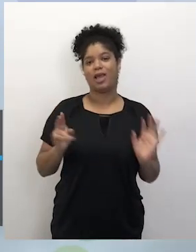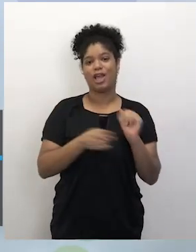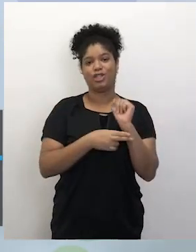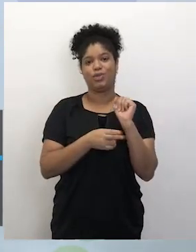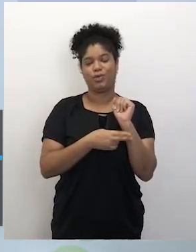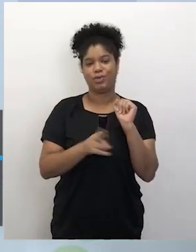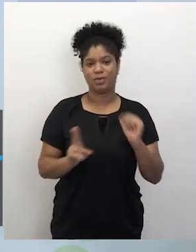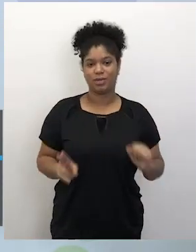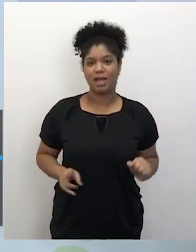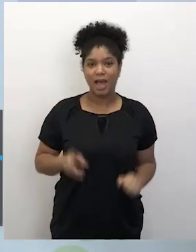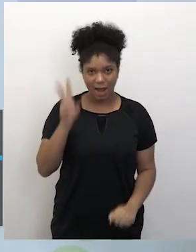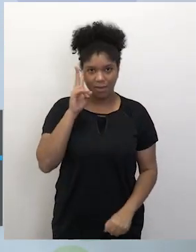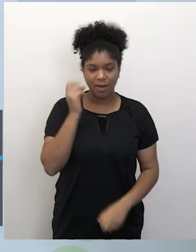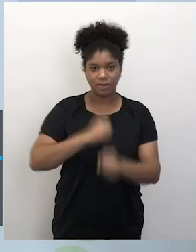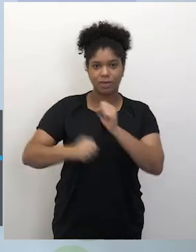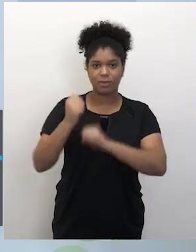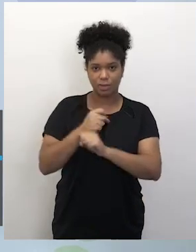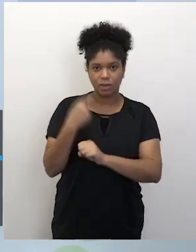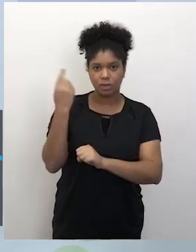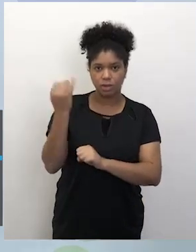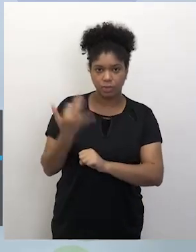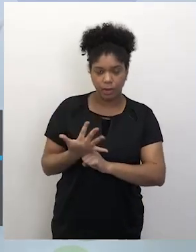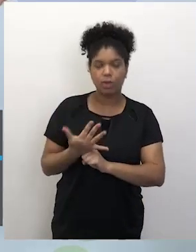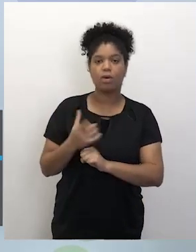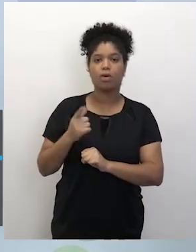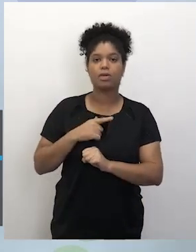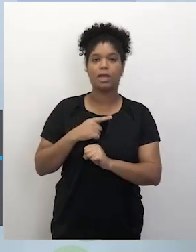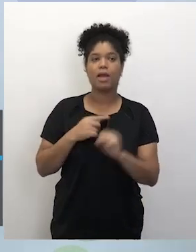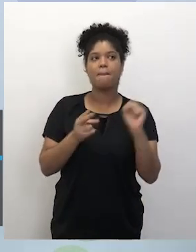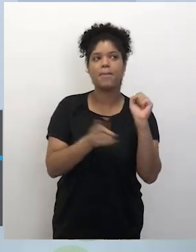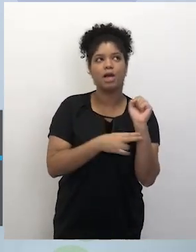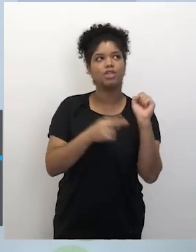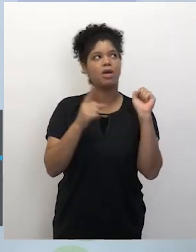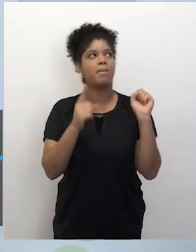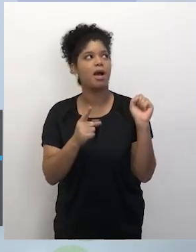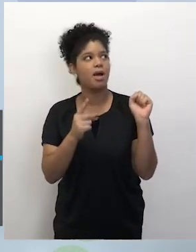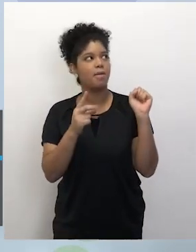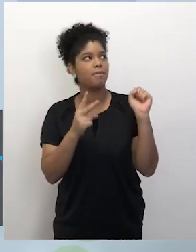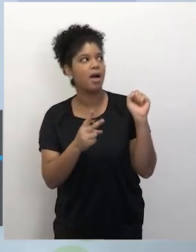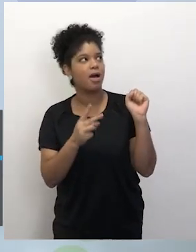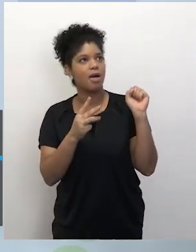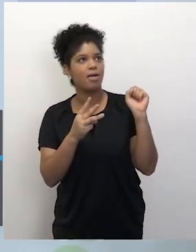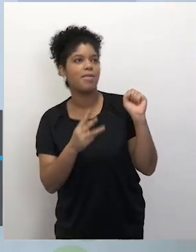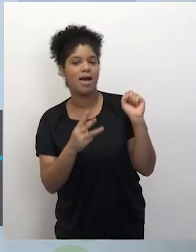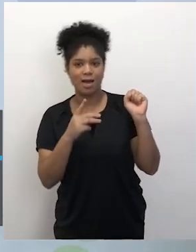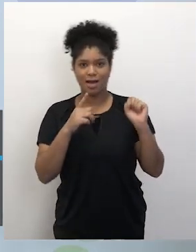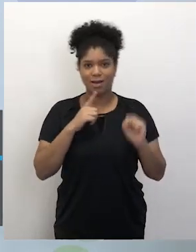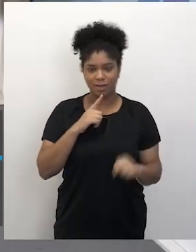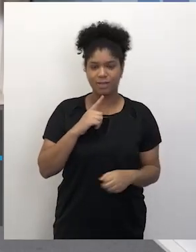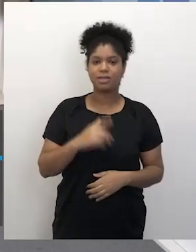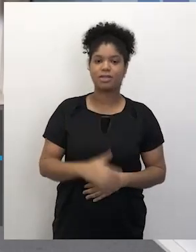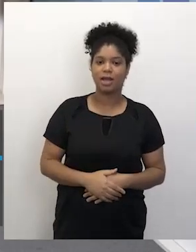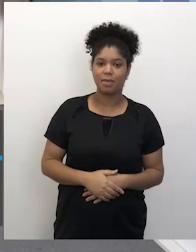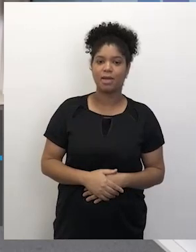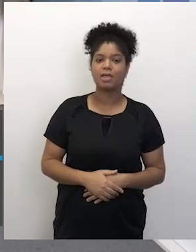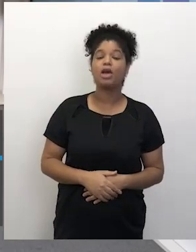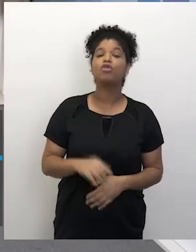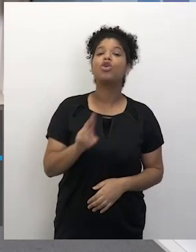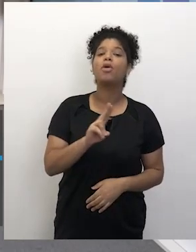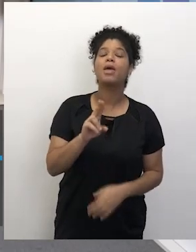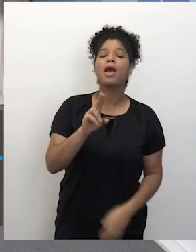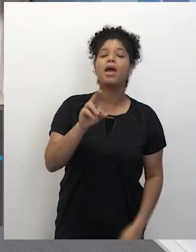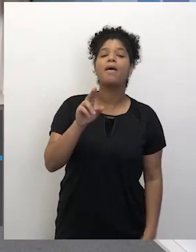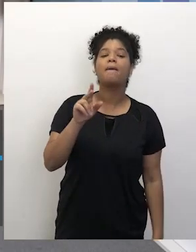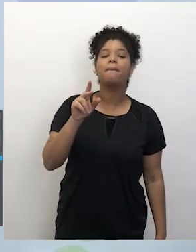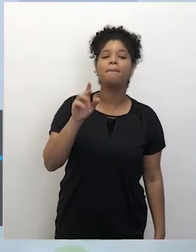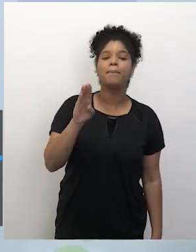passado, falamos bem disso, né? Nós contávamos as batidas aí da música. Os BPMs. Isso,